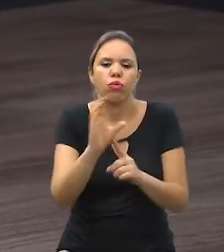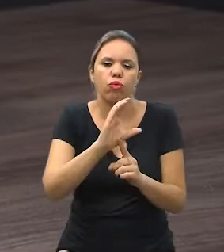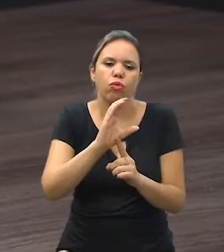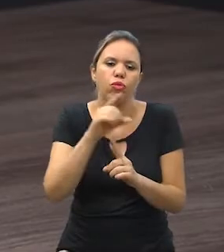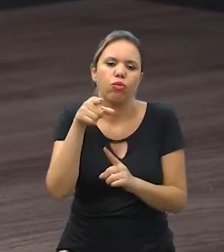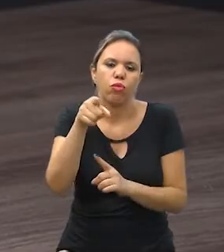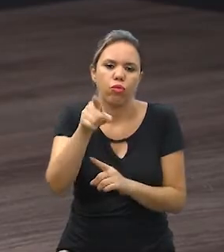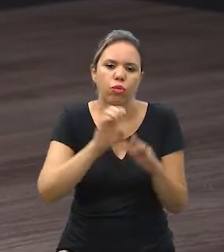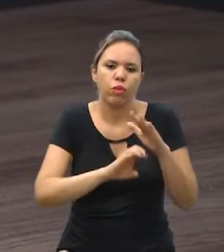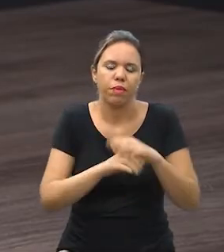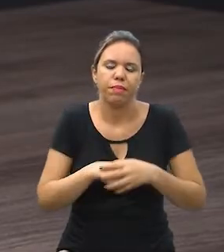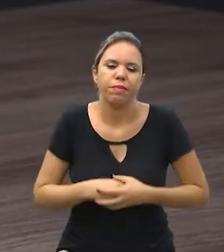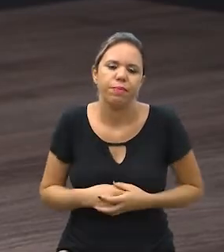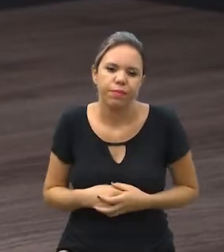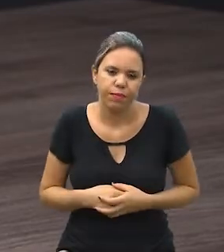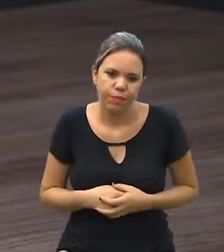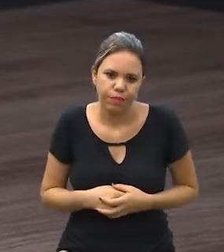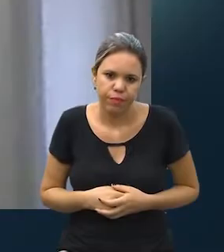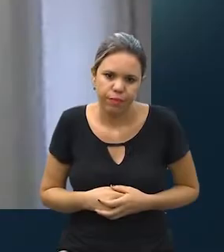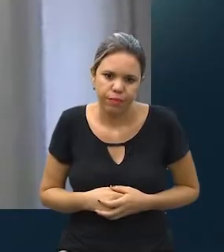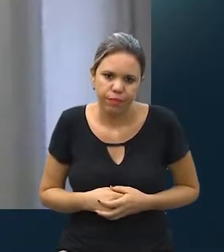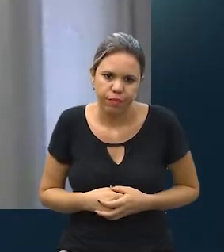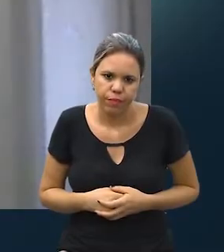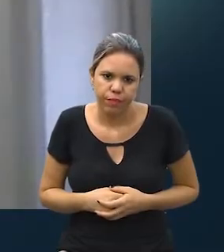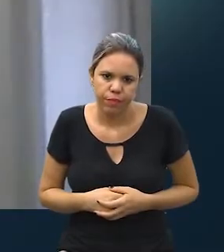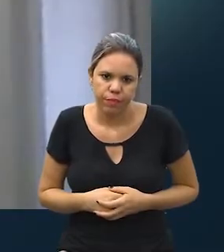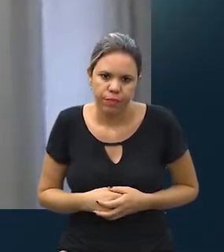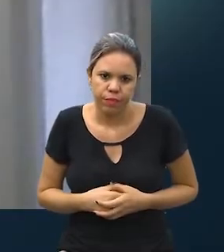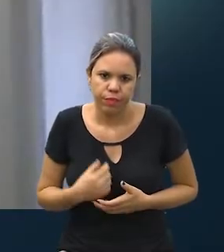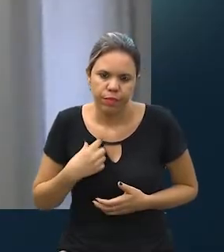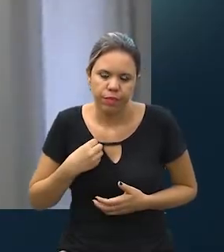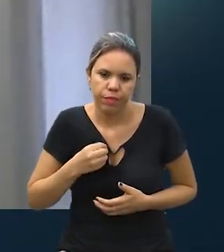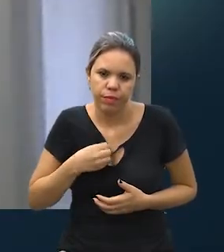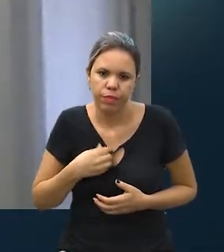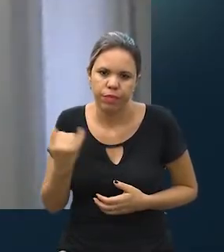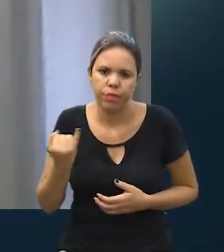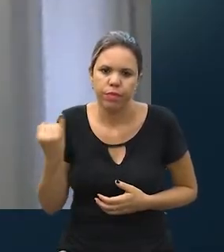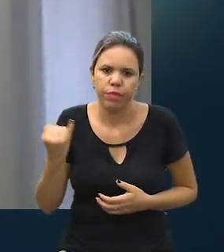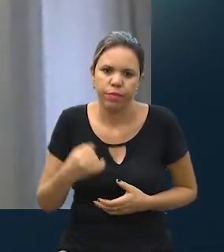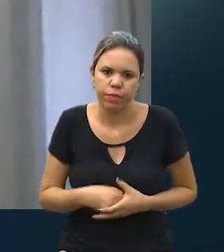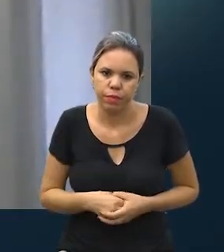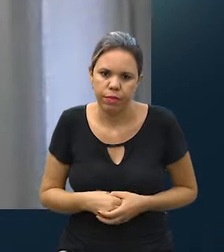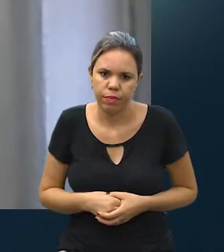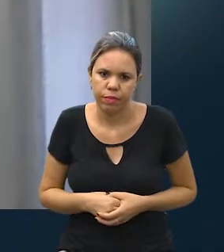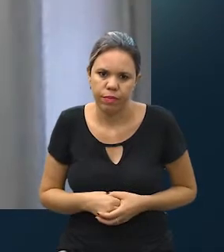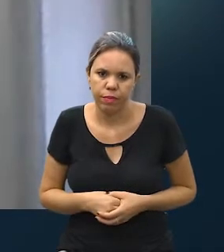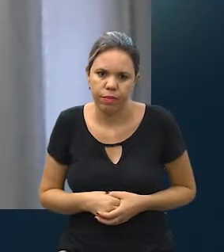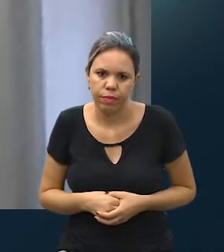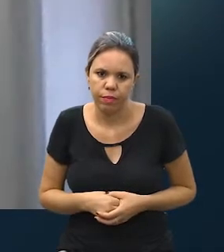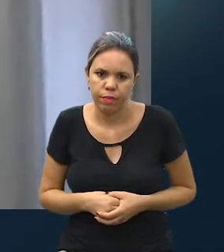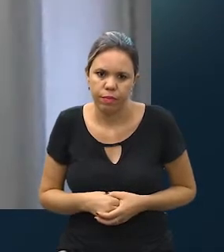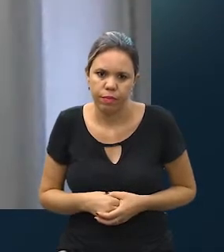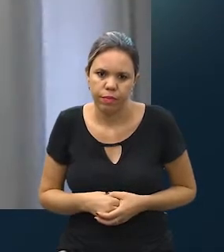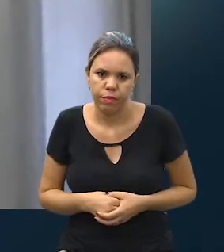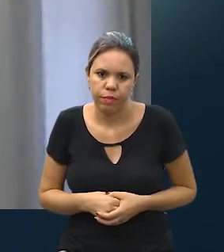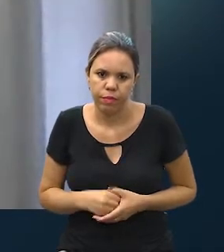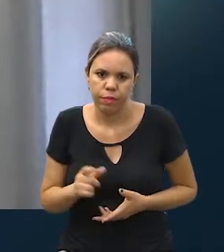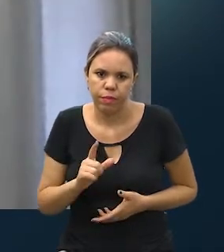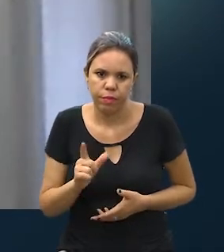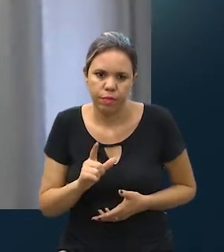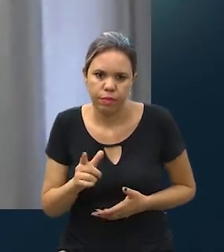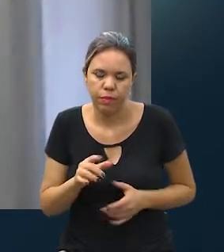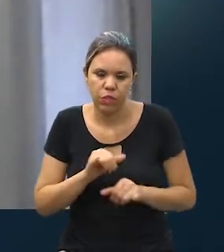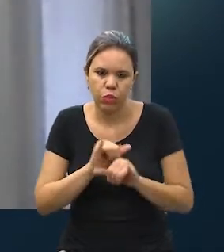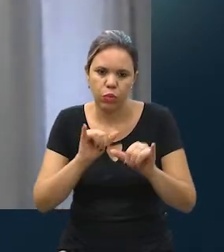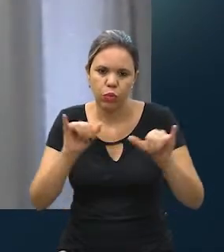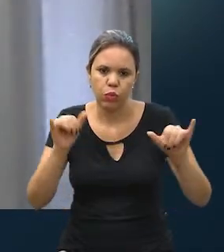na sua empresa, então? Bom, uma coisa importante, assim, na questão, obviamente, da divulgação, e